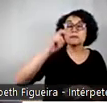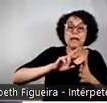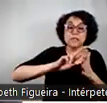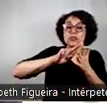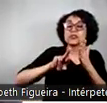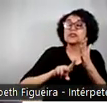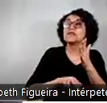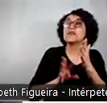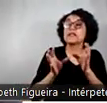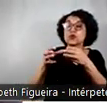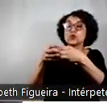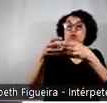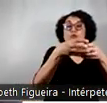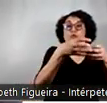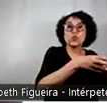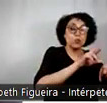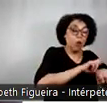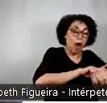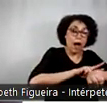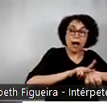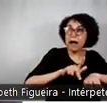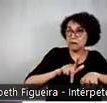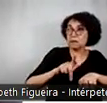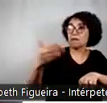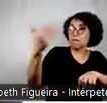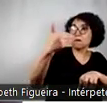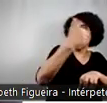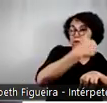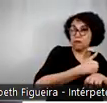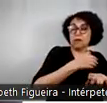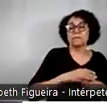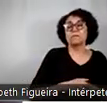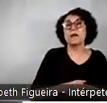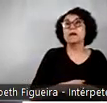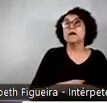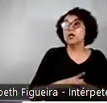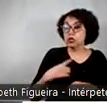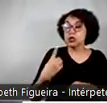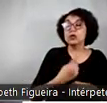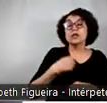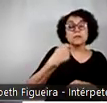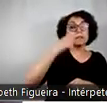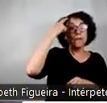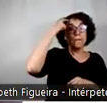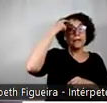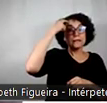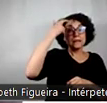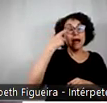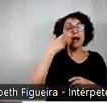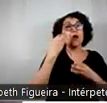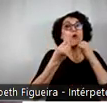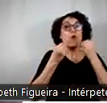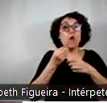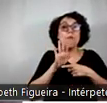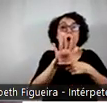vulnerabilidades. E para pensar esse atendimento humanizado é importante pensar, né, um atendimento interdisciplinar, né, um atendimento psicossocial,